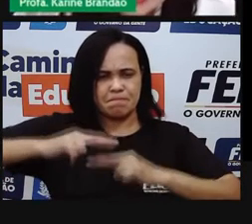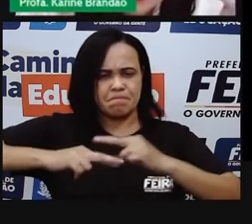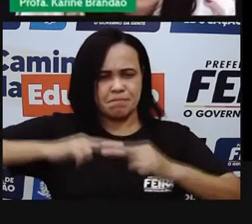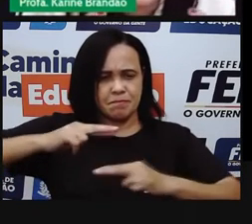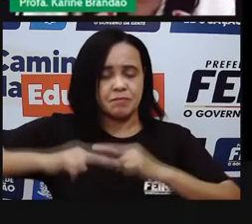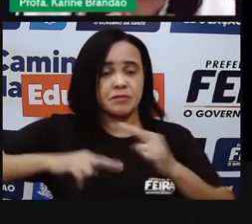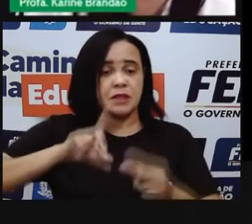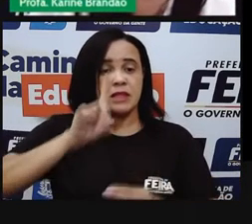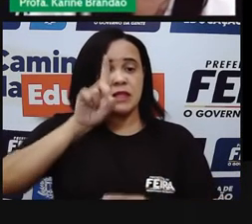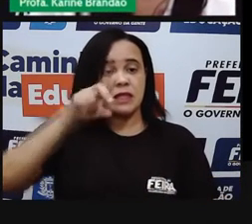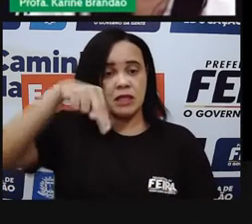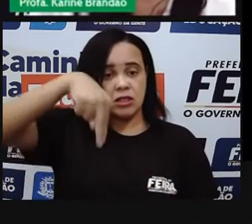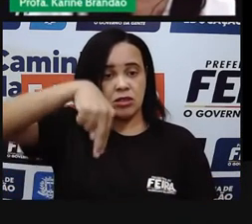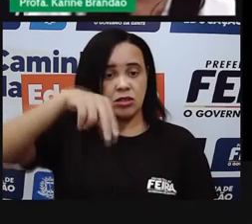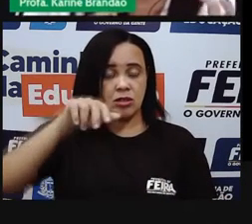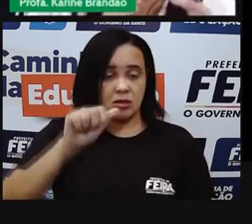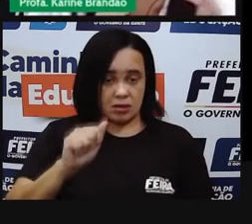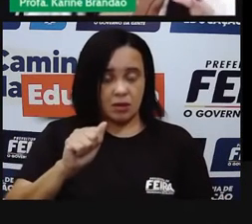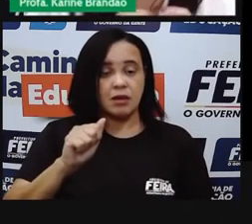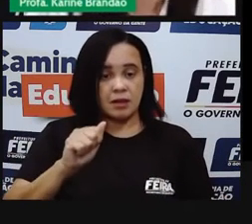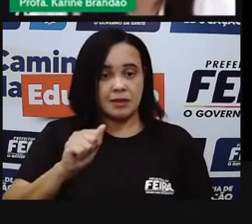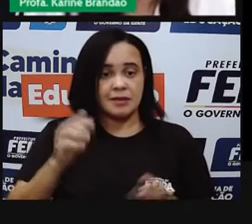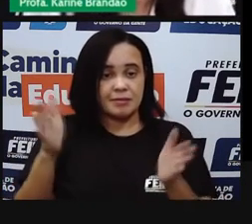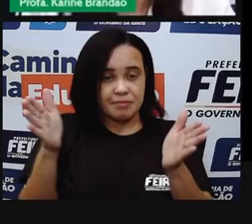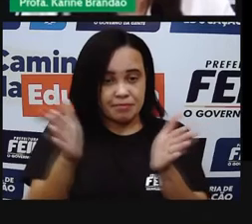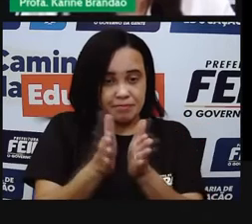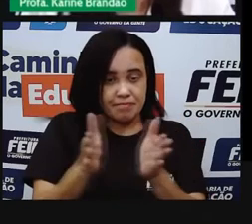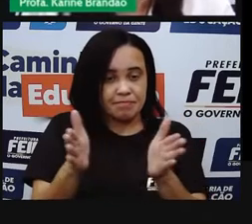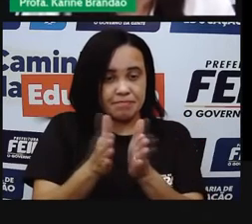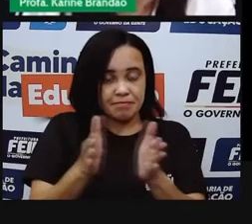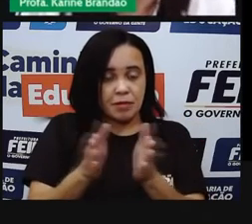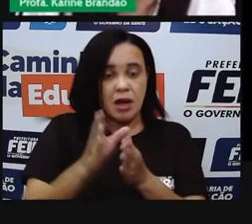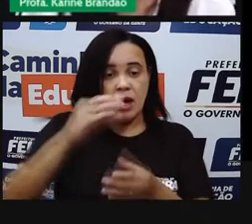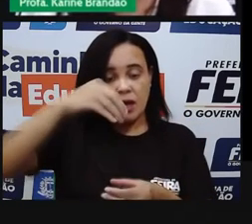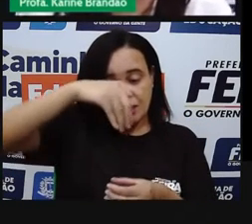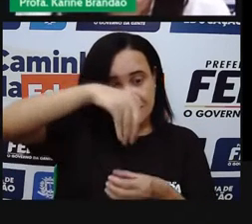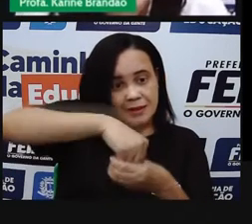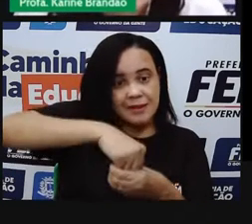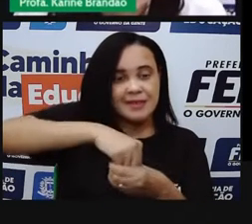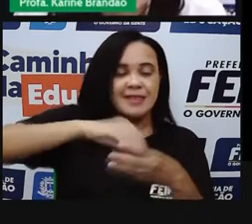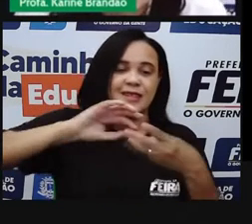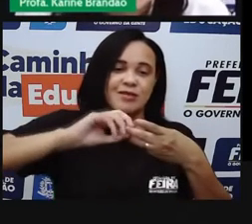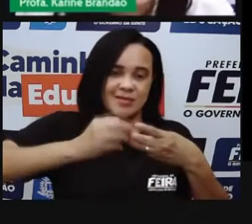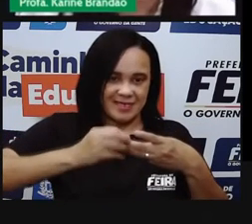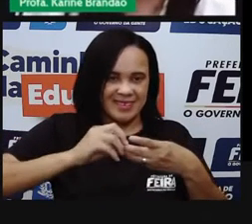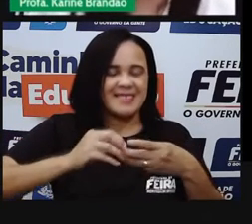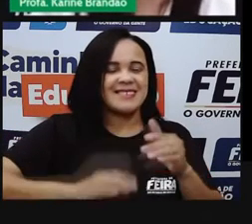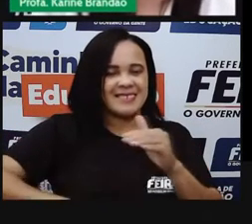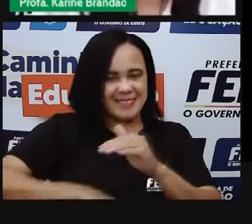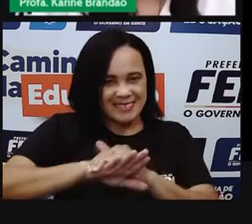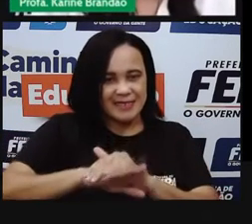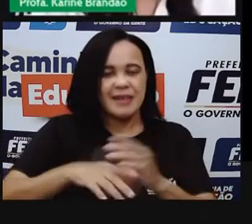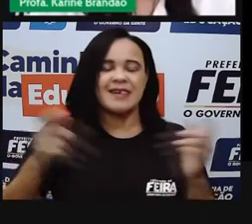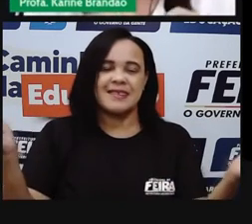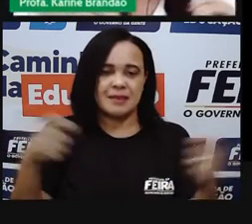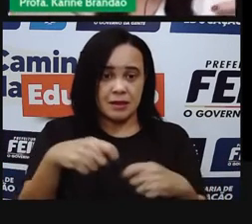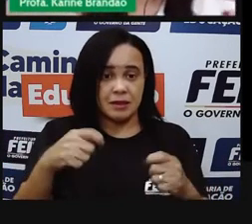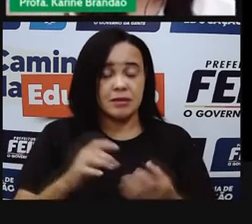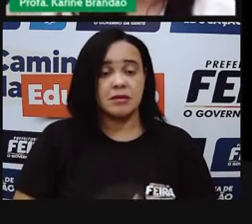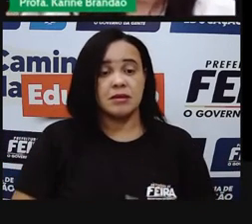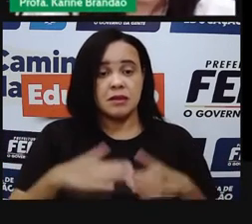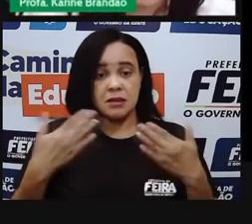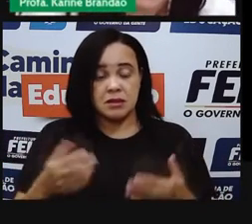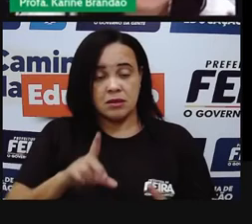ficar tão condensado, que ele caiba, né, dentro da nossa célula. Então,